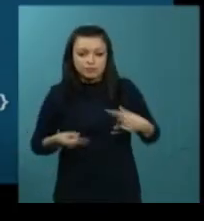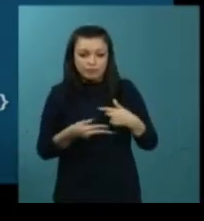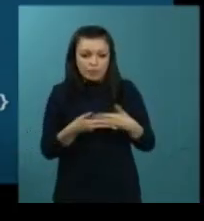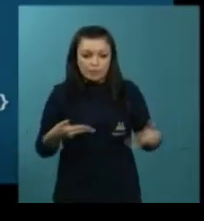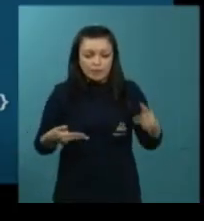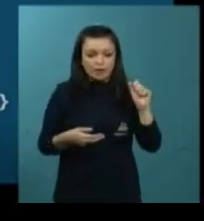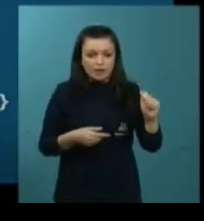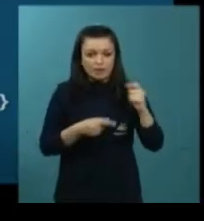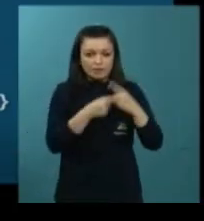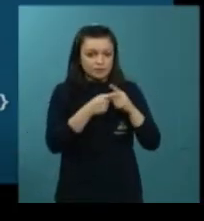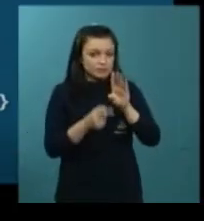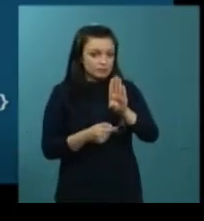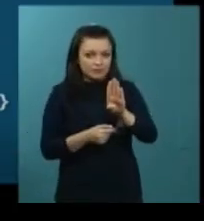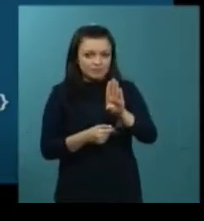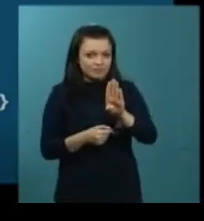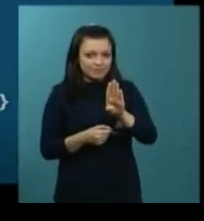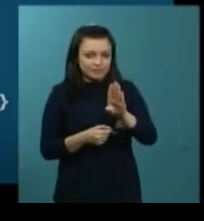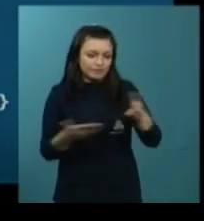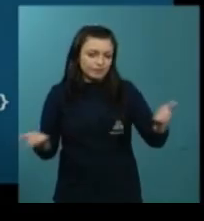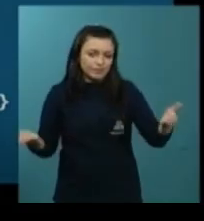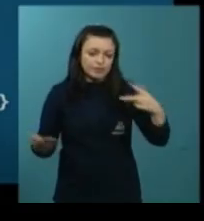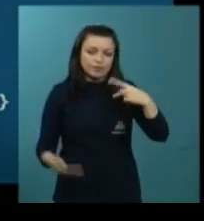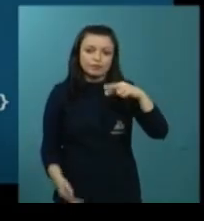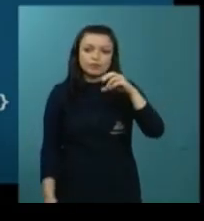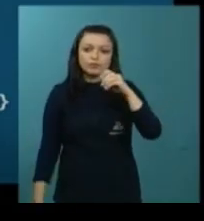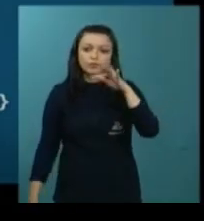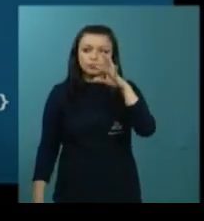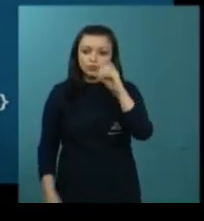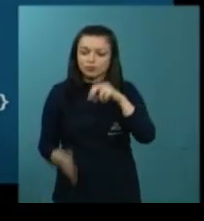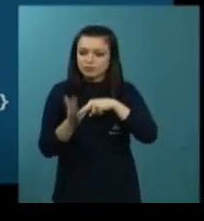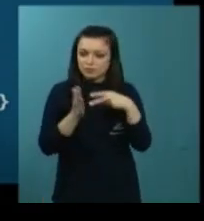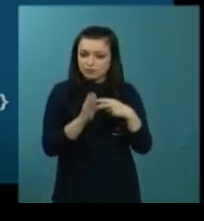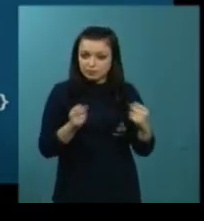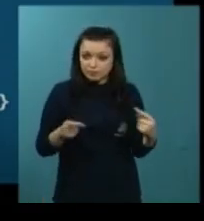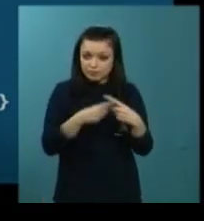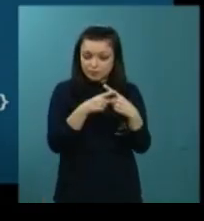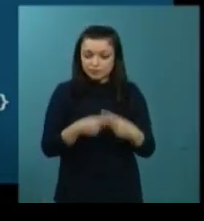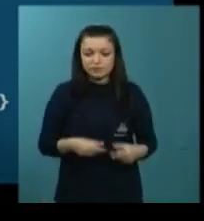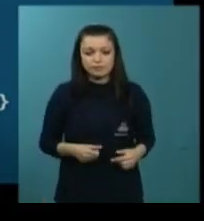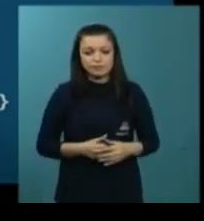vezes B. Não podia ser diferente, porque nós estamos falando de produto.